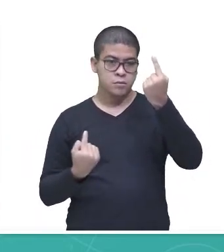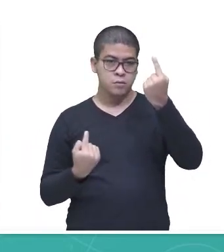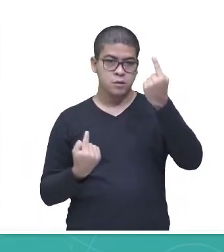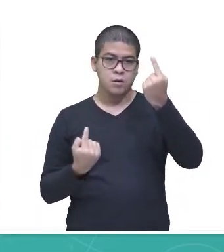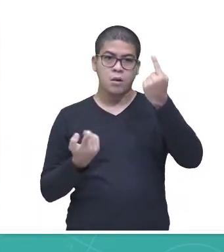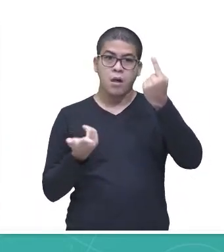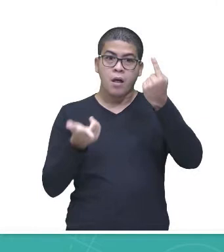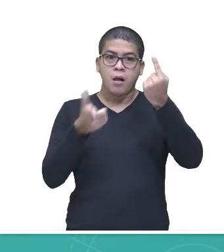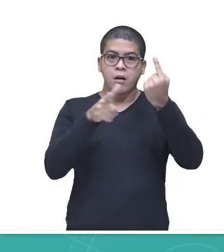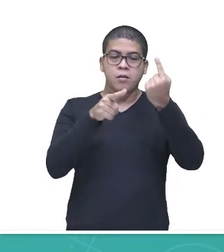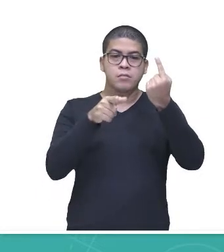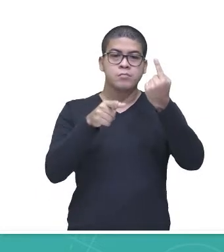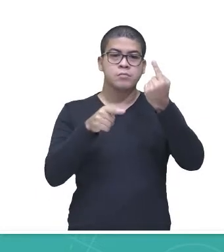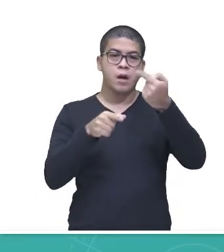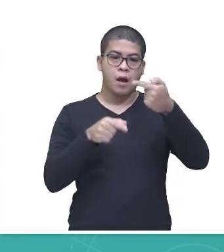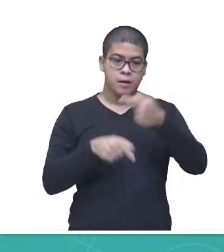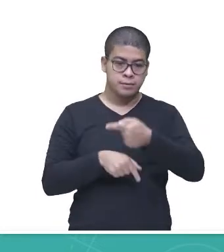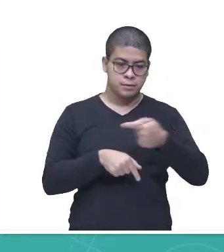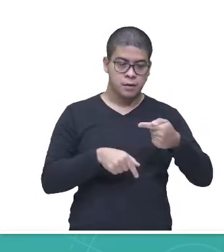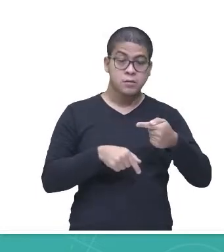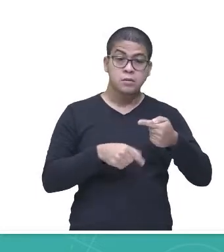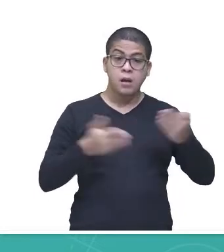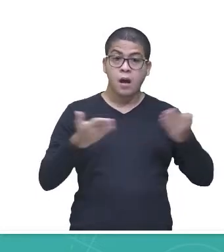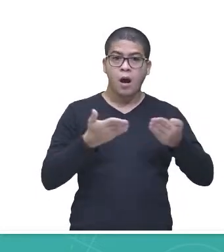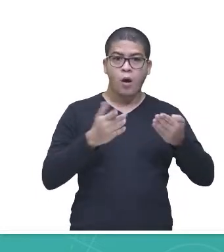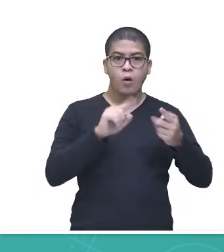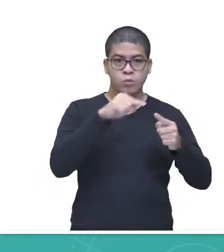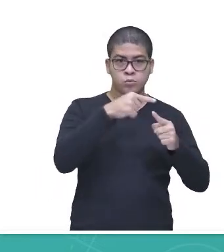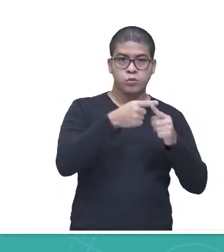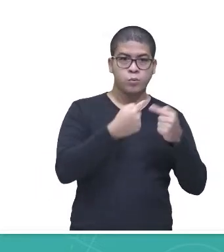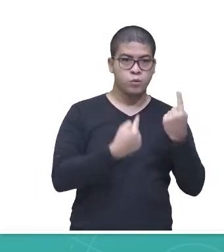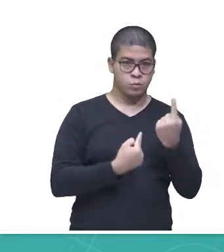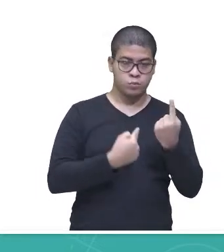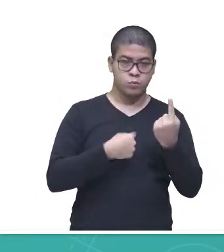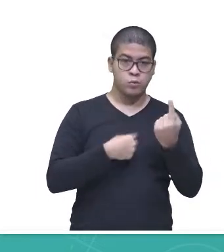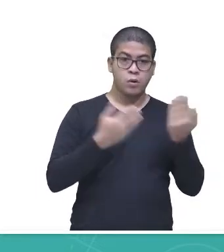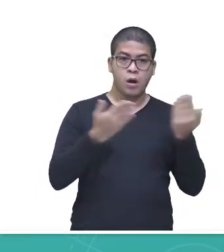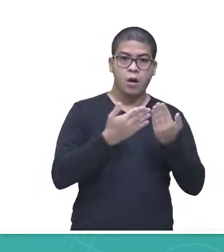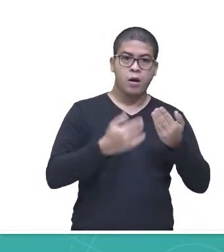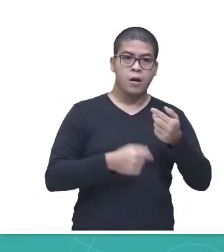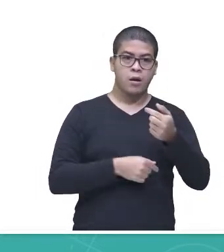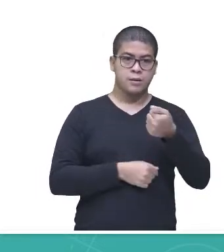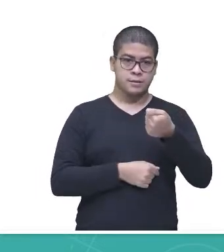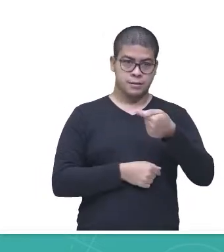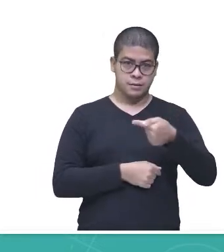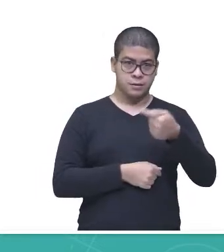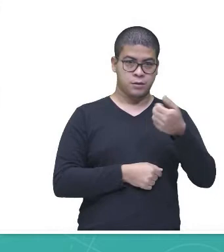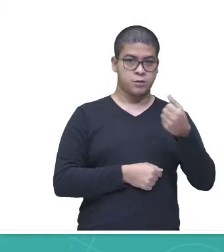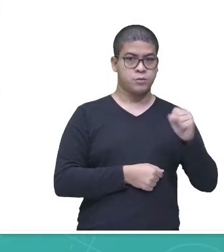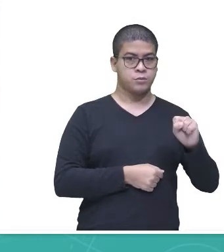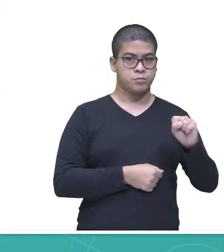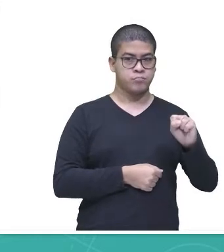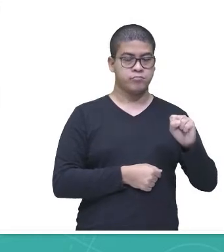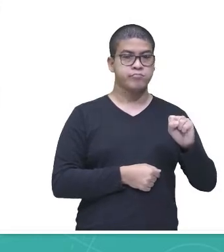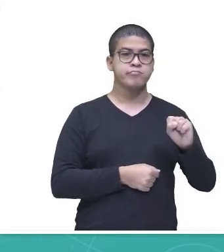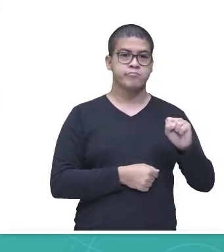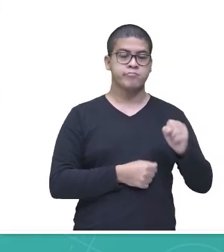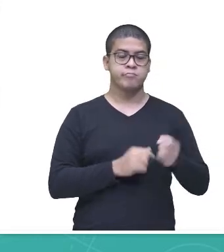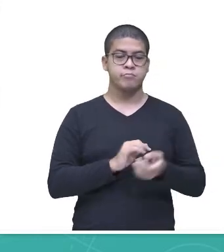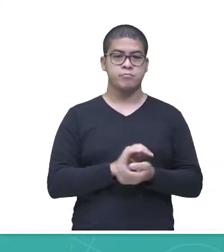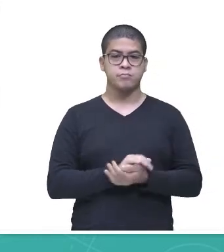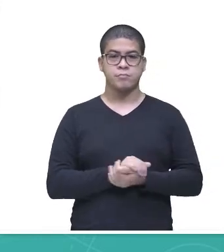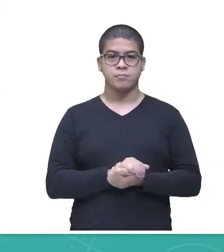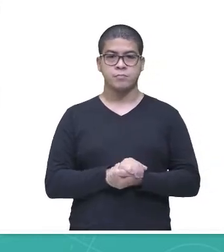final daquela soma é 78 graus, 8 minutos e